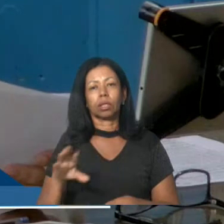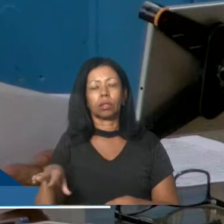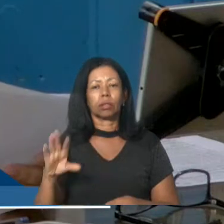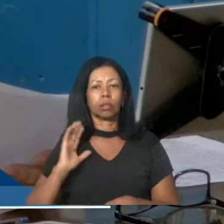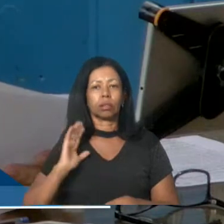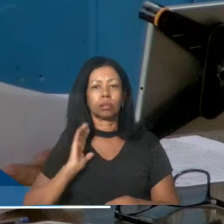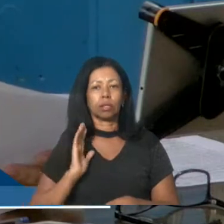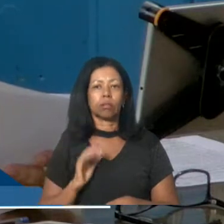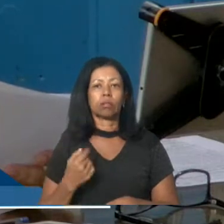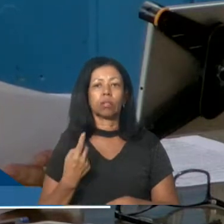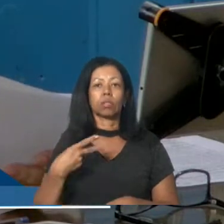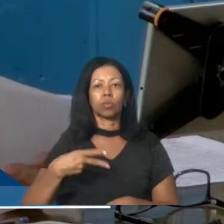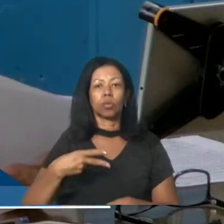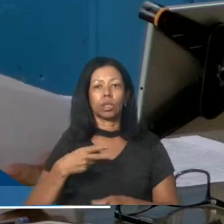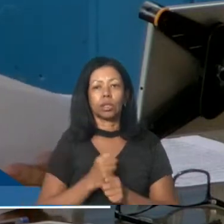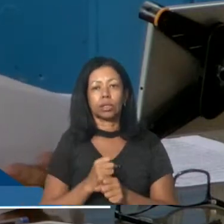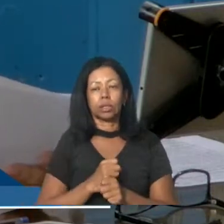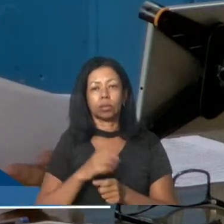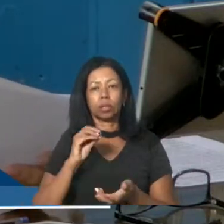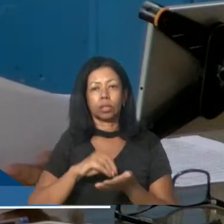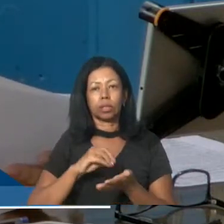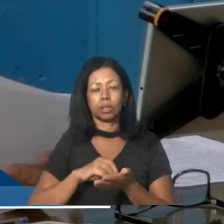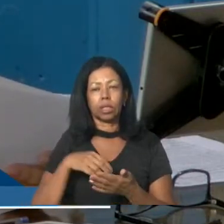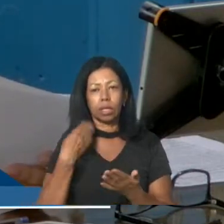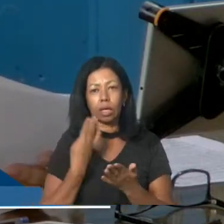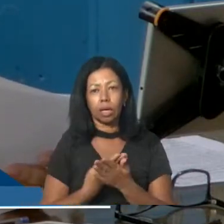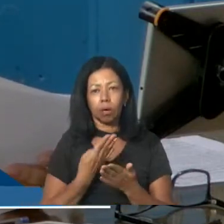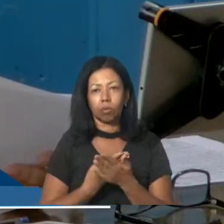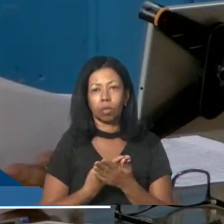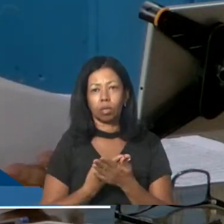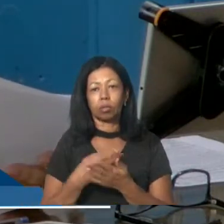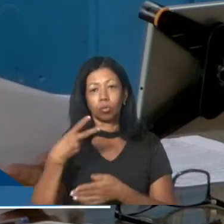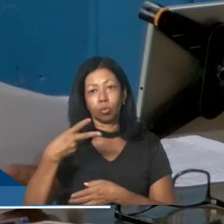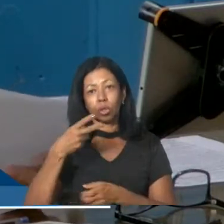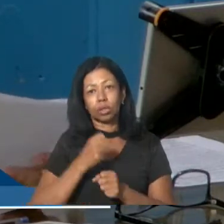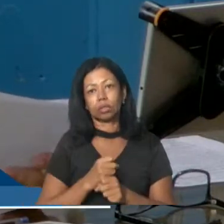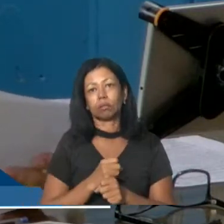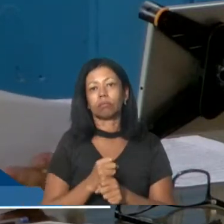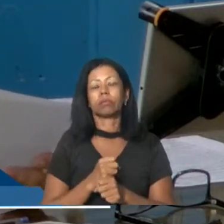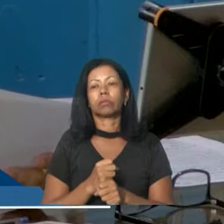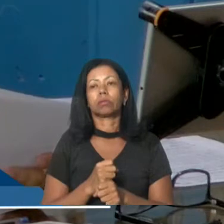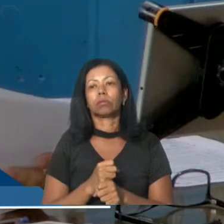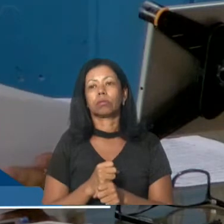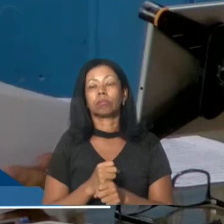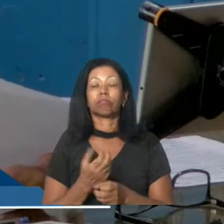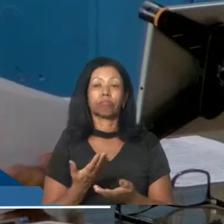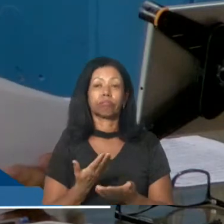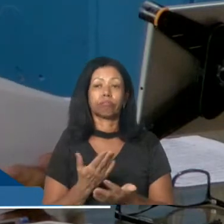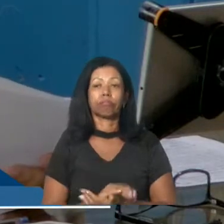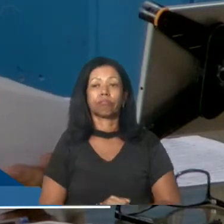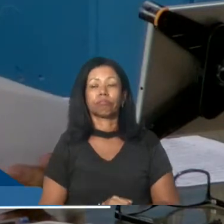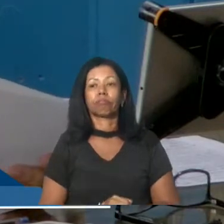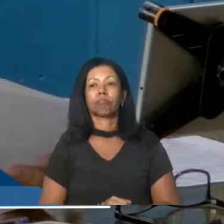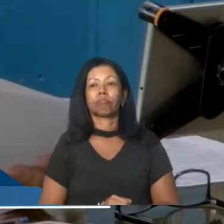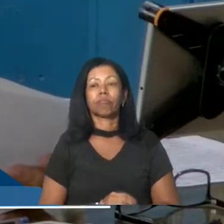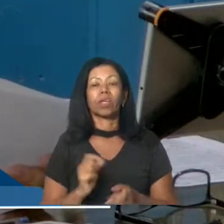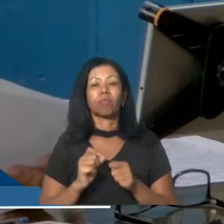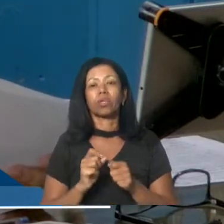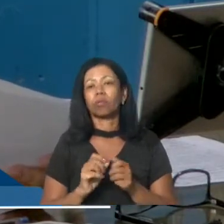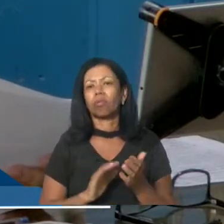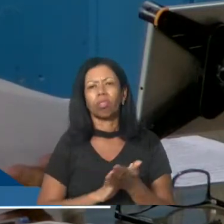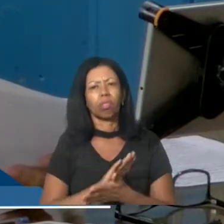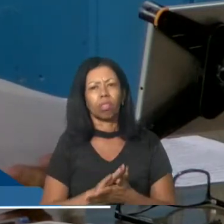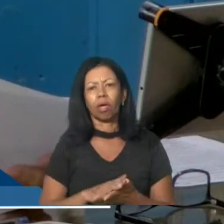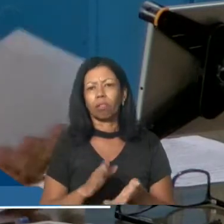nós ficamos 2 anos sem aula. 2 anos sem aula. O que foi feito? Não teve planejamento nenhum, esse momento